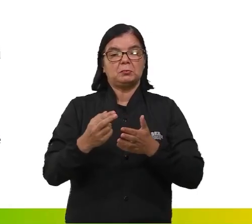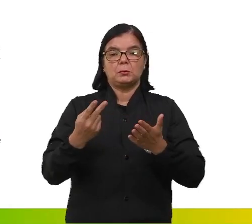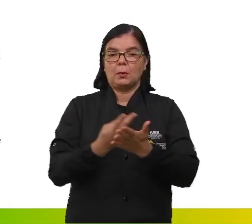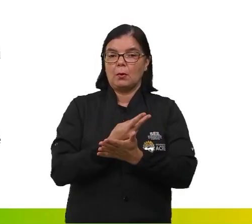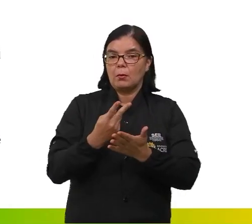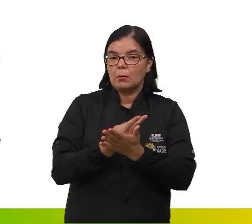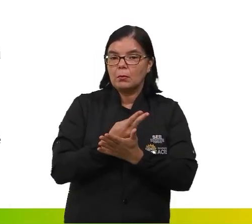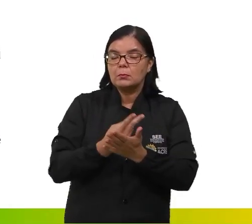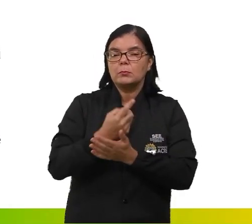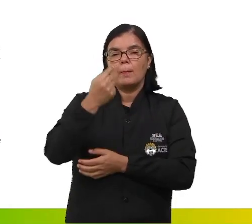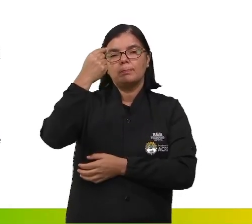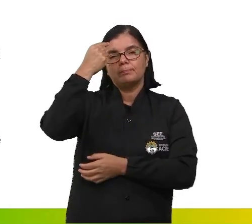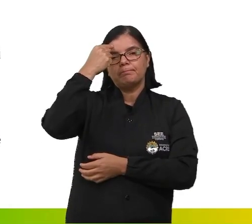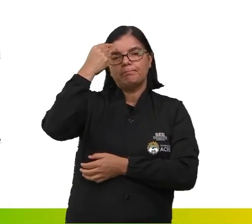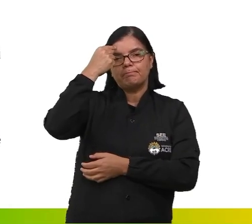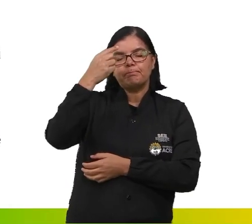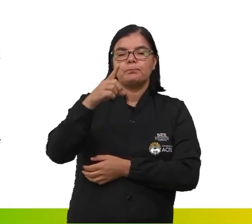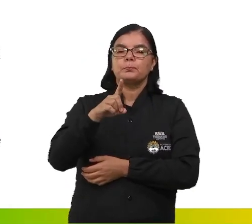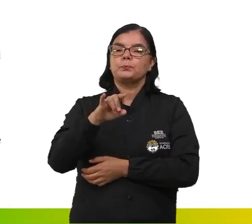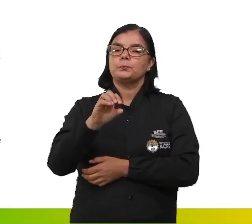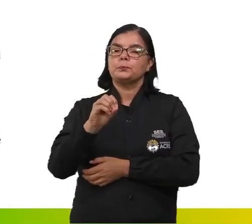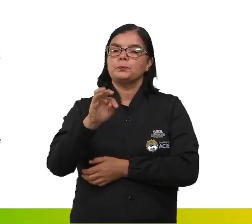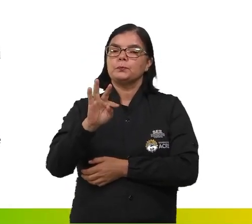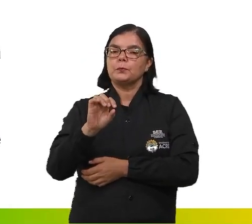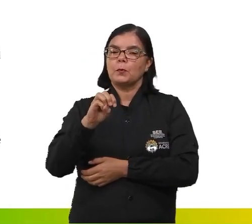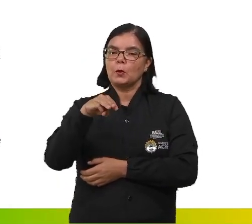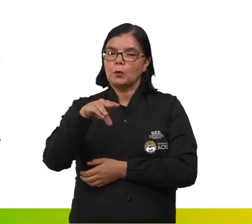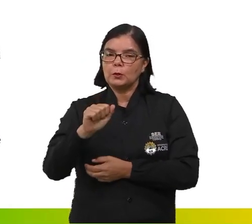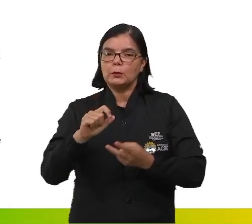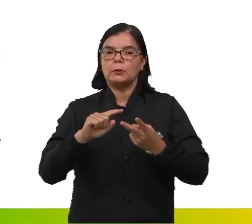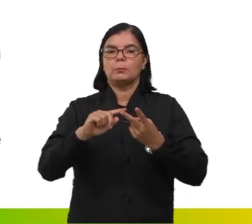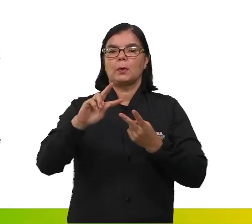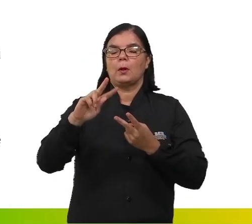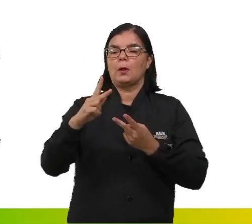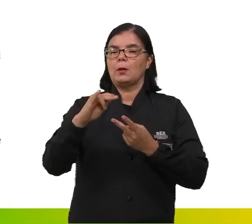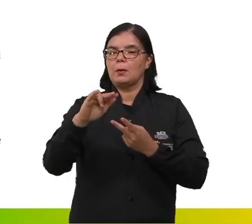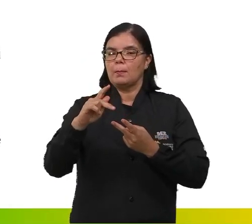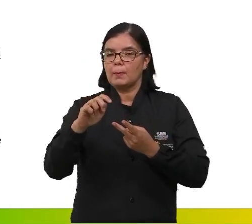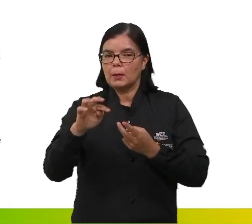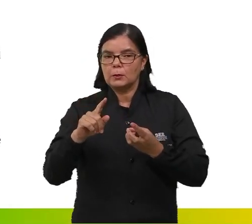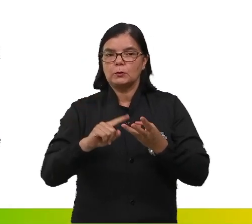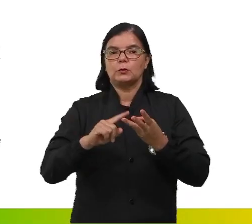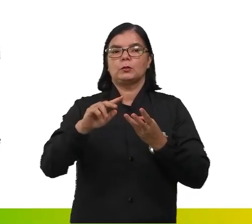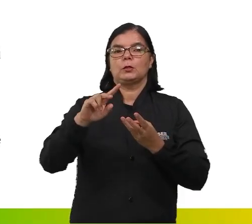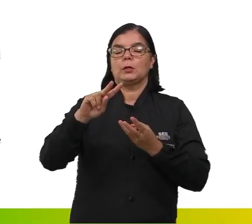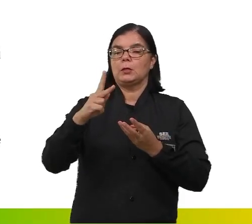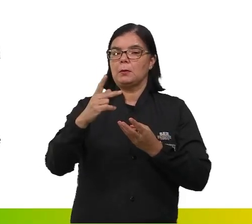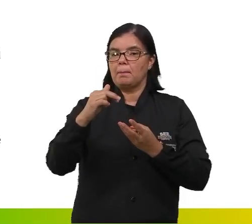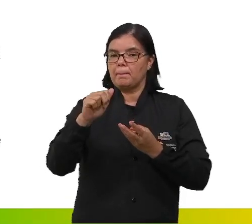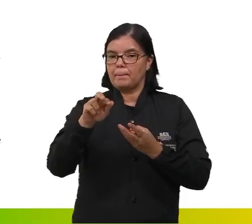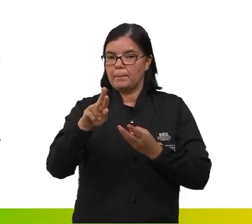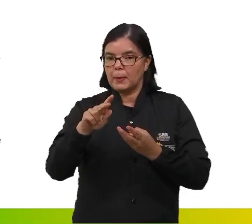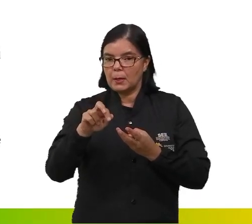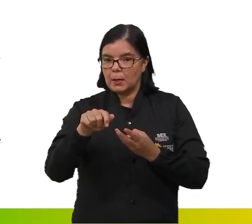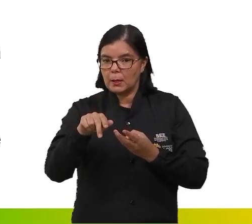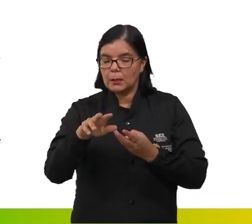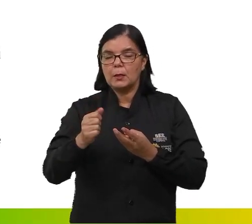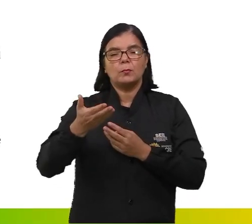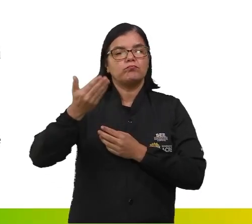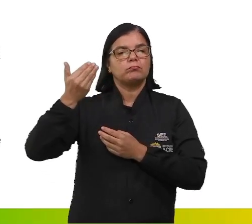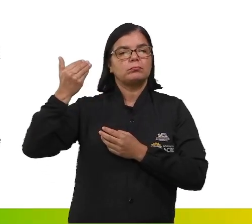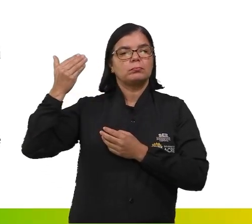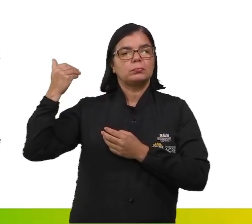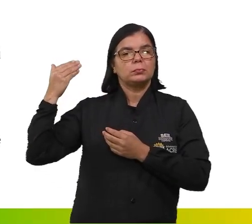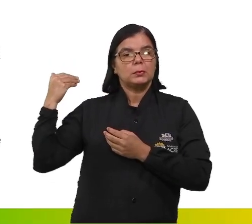negligenciadas, pensadoras como Diotima, Hipátia, Hipárquia e outras, isso aqui da